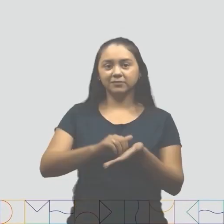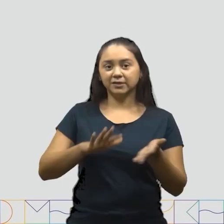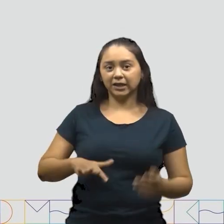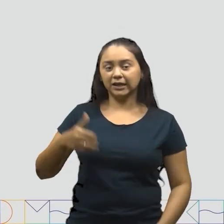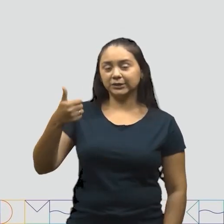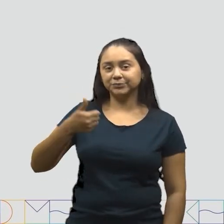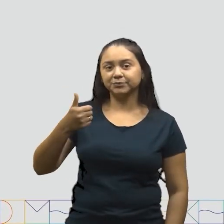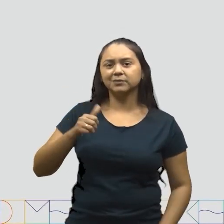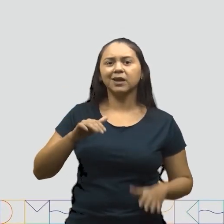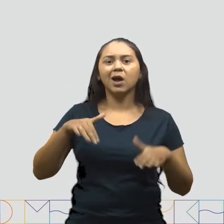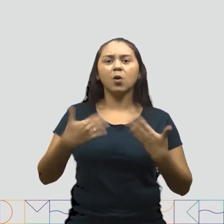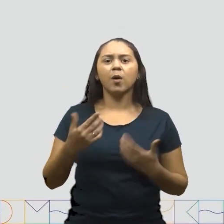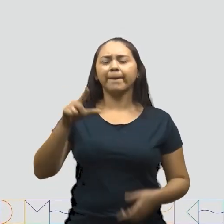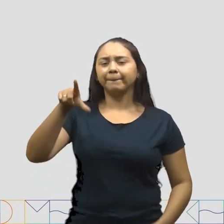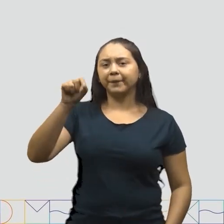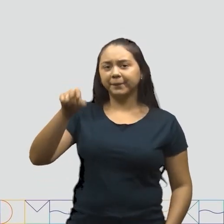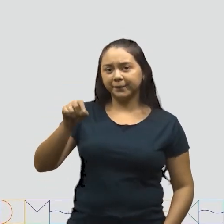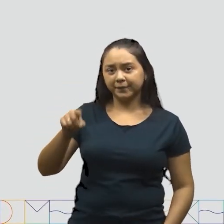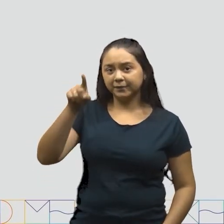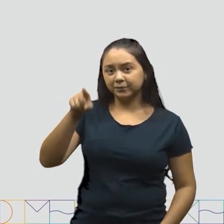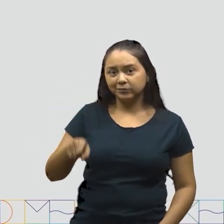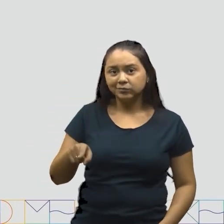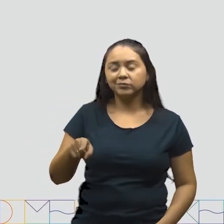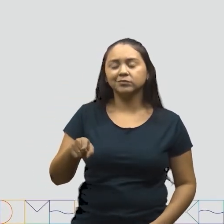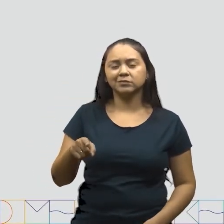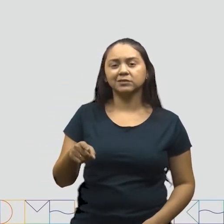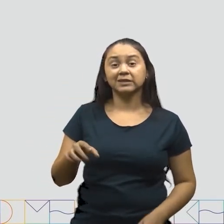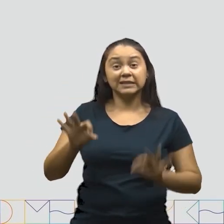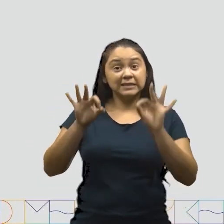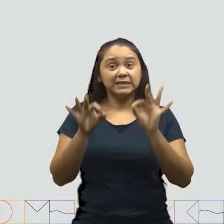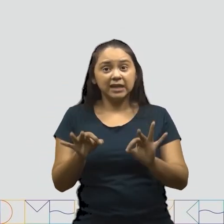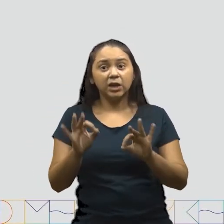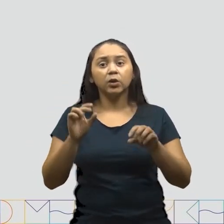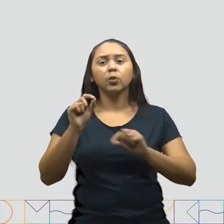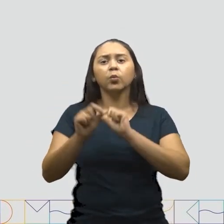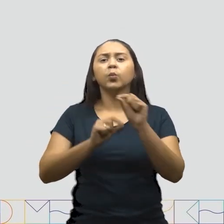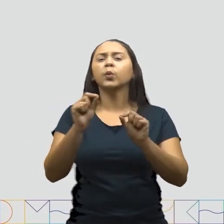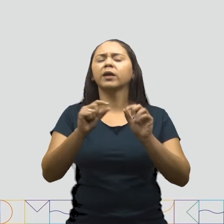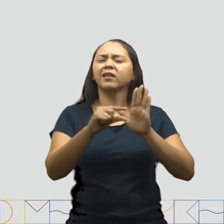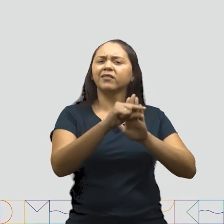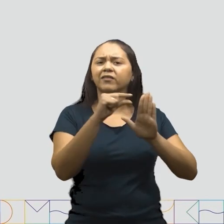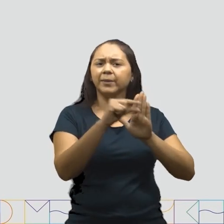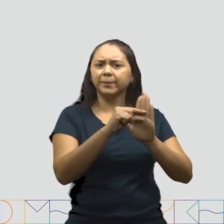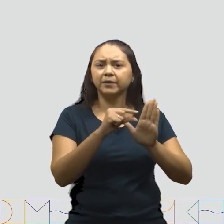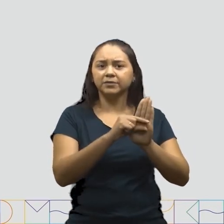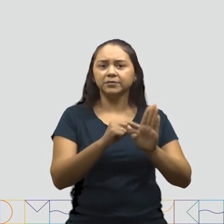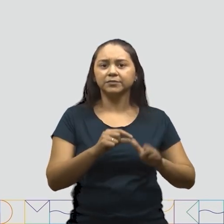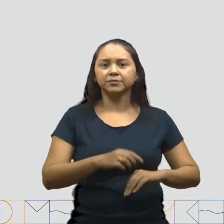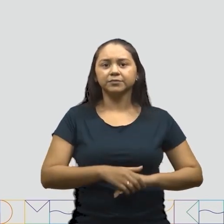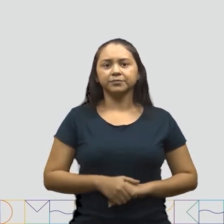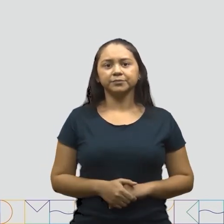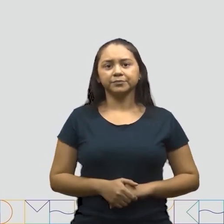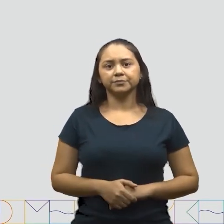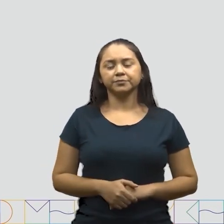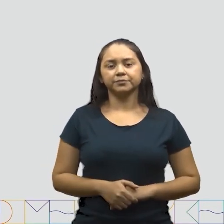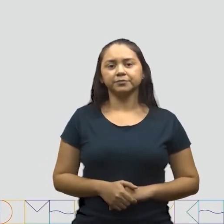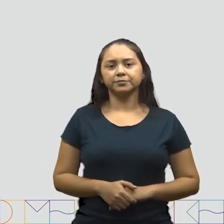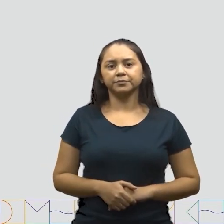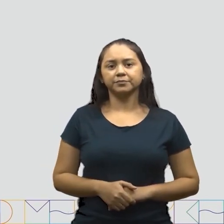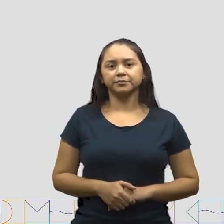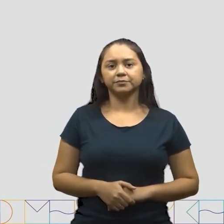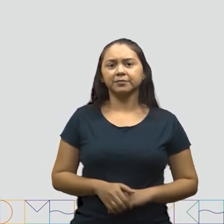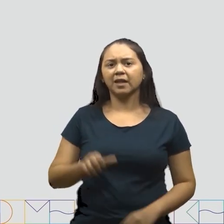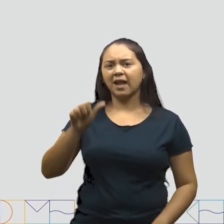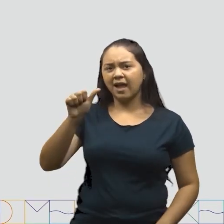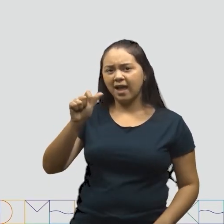Atividade 1. Qual das alternativas abaixo indica corretamente o que é verbete? A. É um